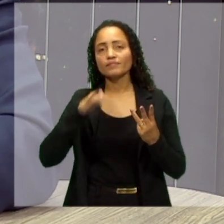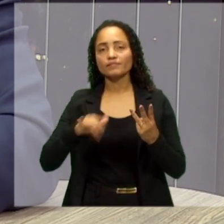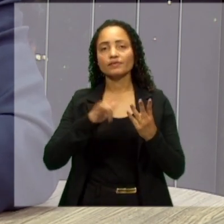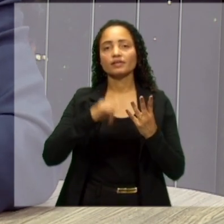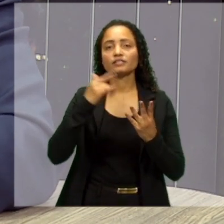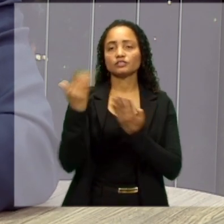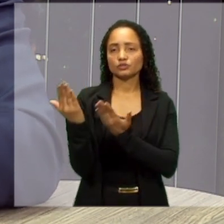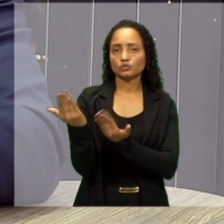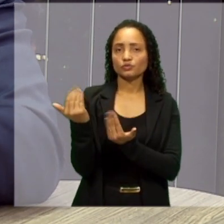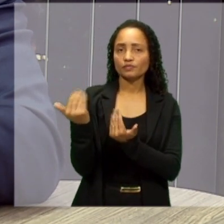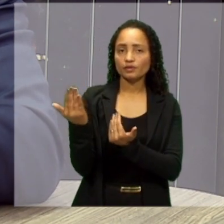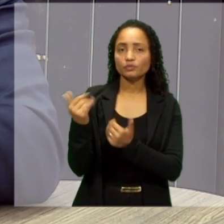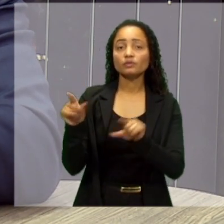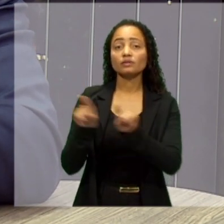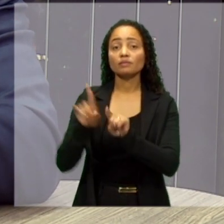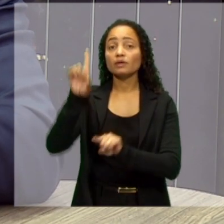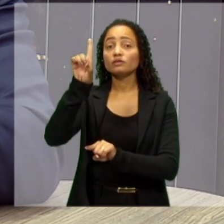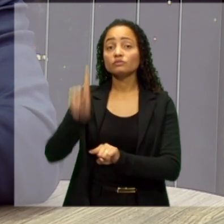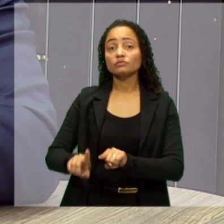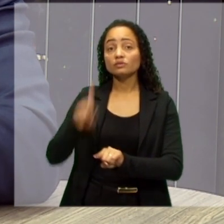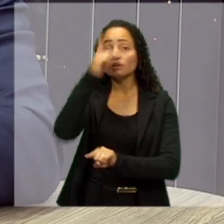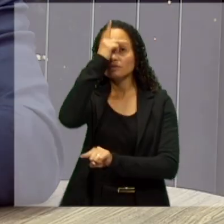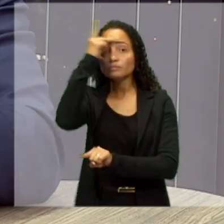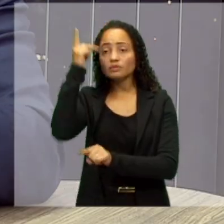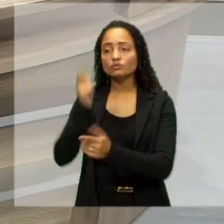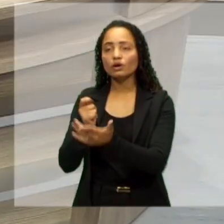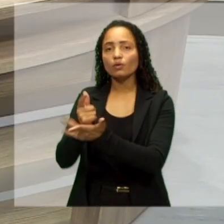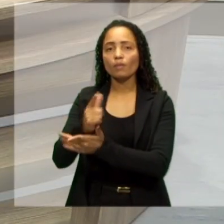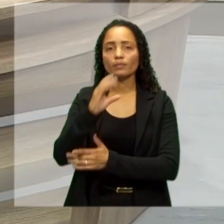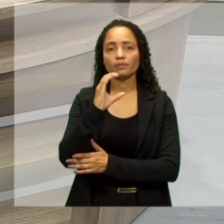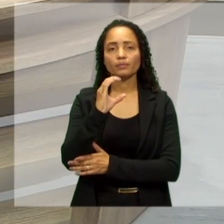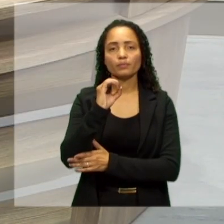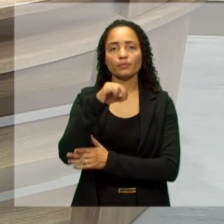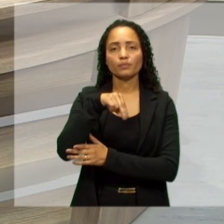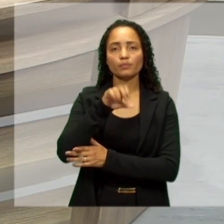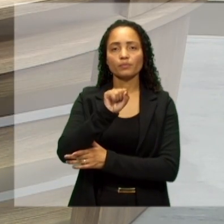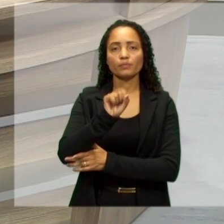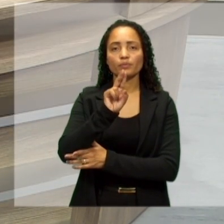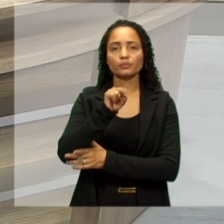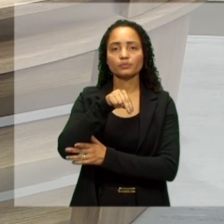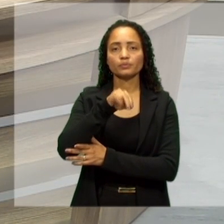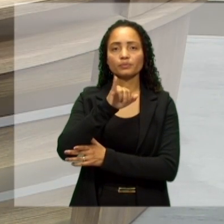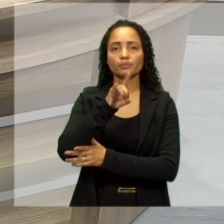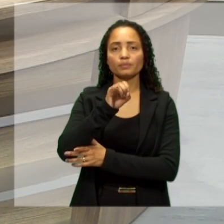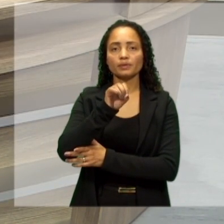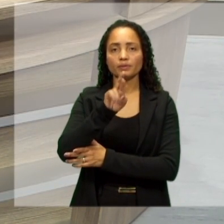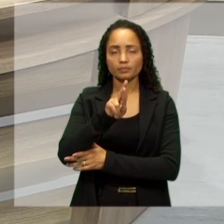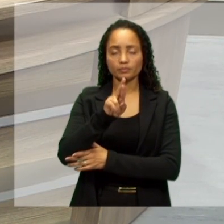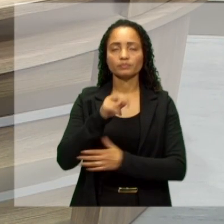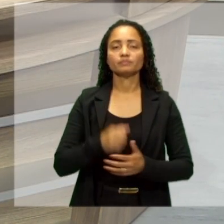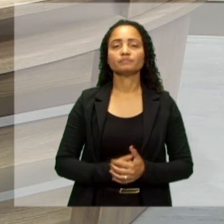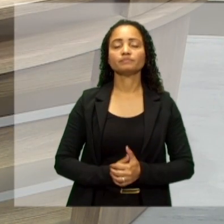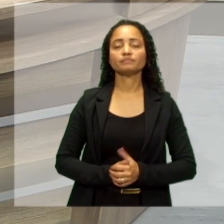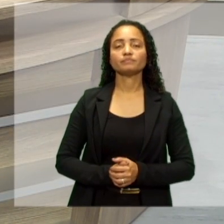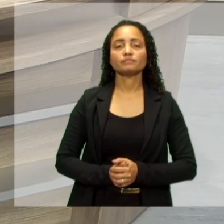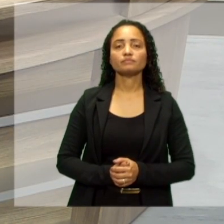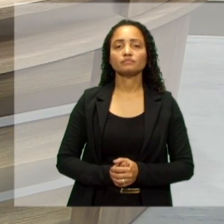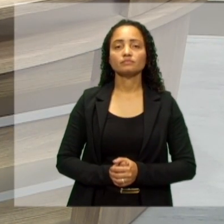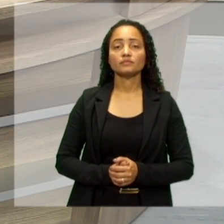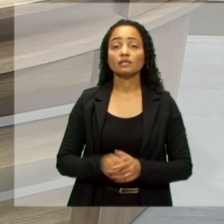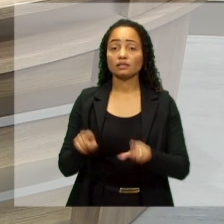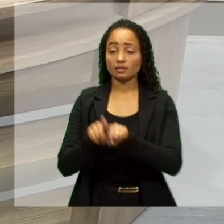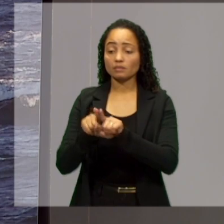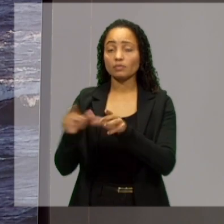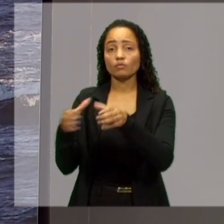direito do consumidor. Esses núcleos têm uma atuação a nível estadual, em demandas coletivas. Isso é muito